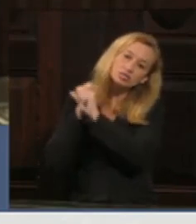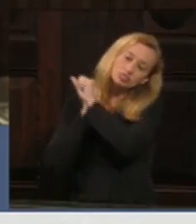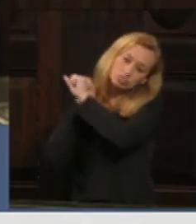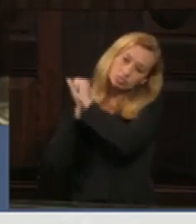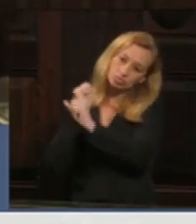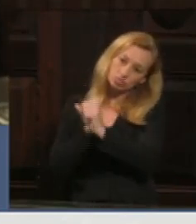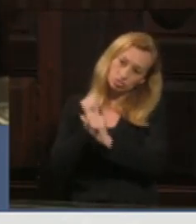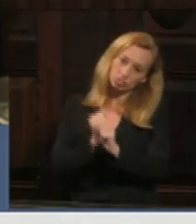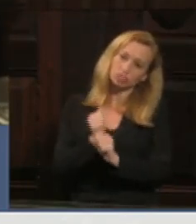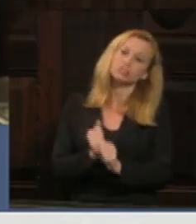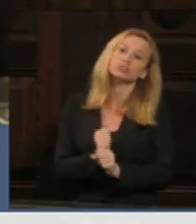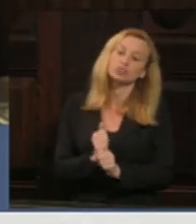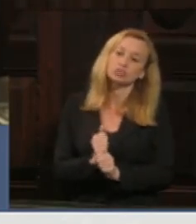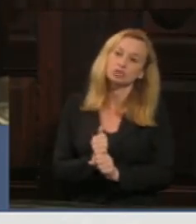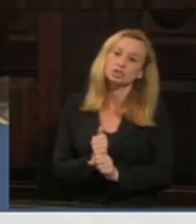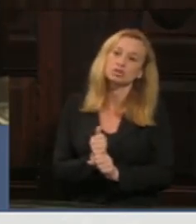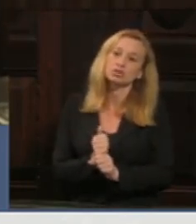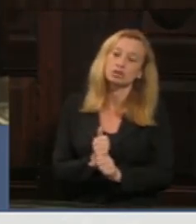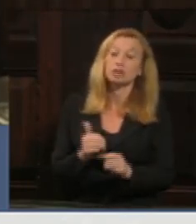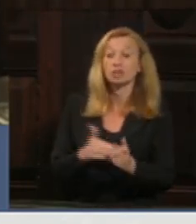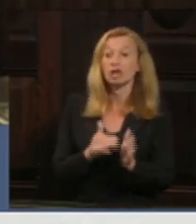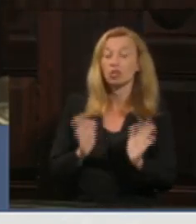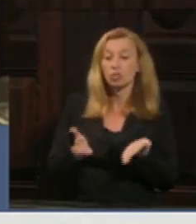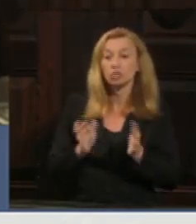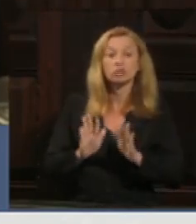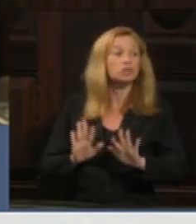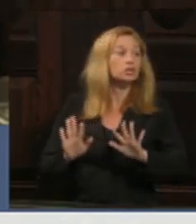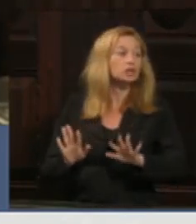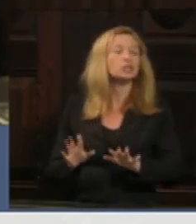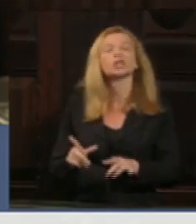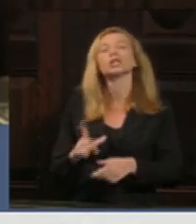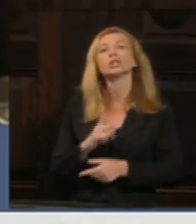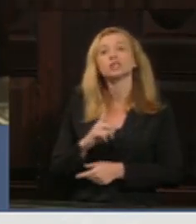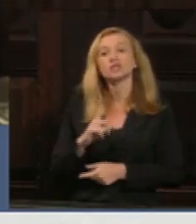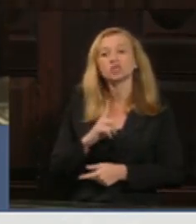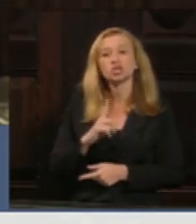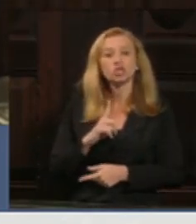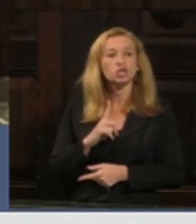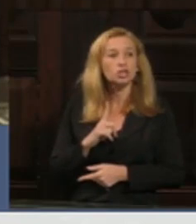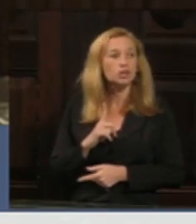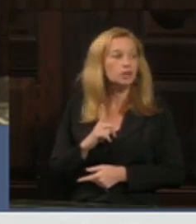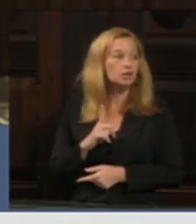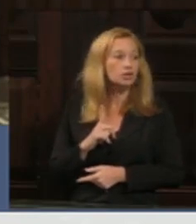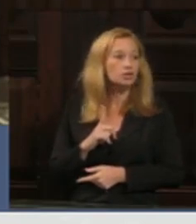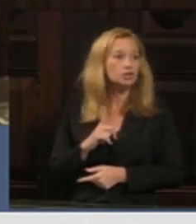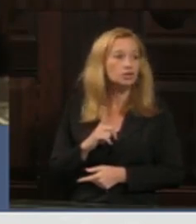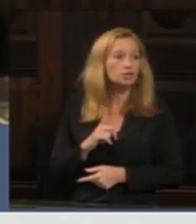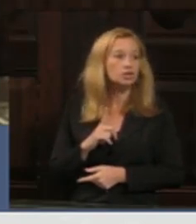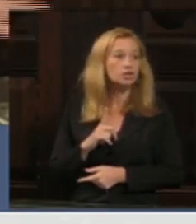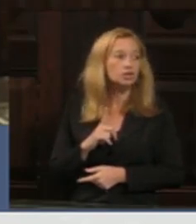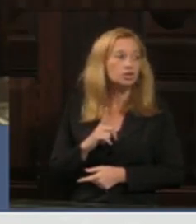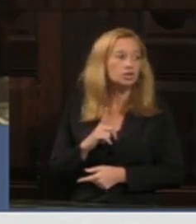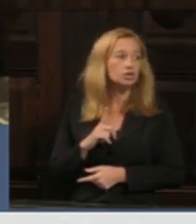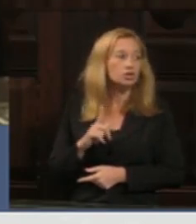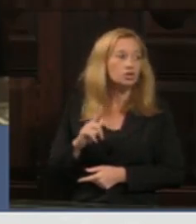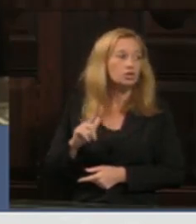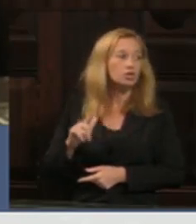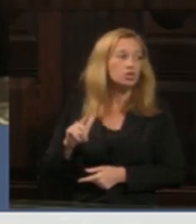Janeiro há algum tempo. Entretanto, havia, por parte de gestores